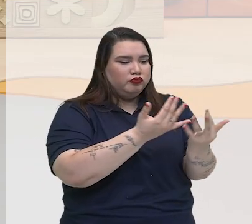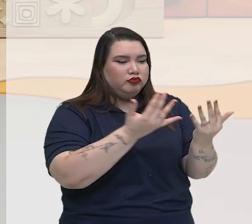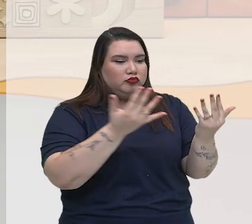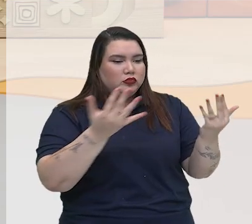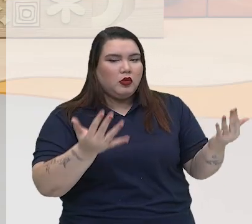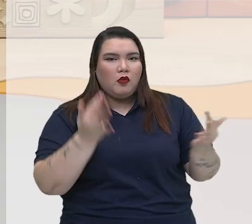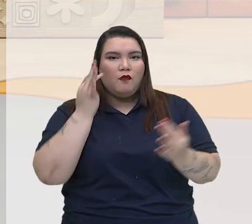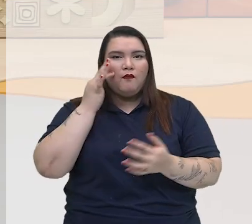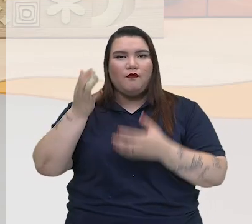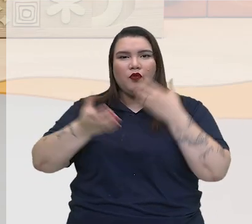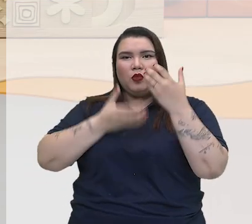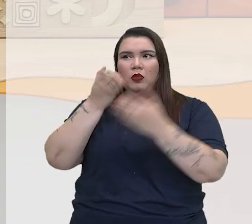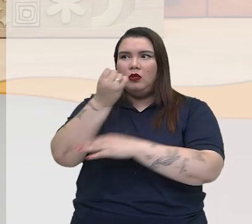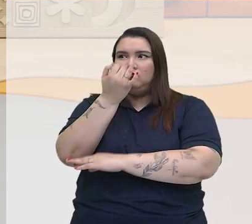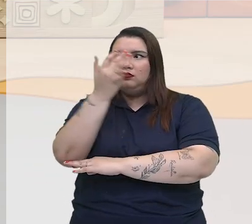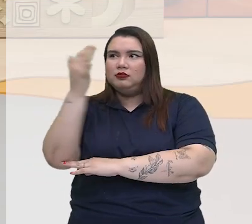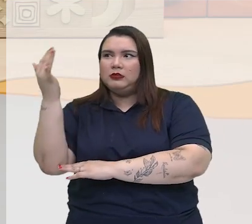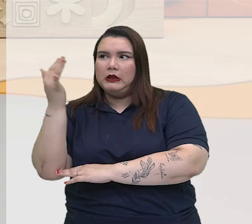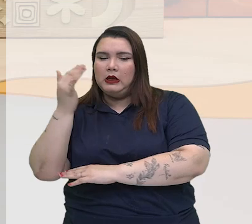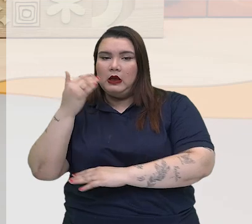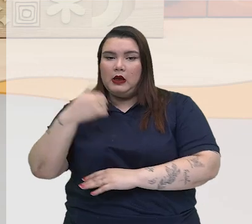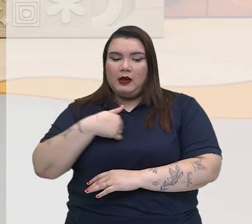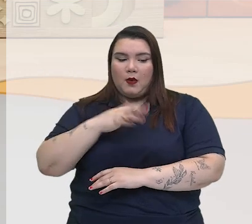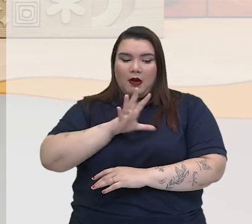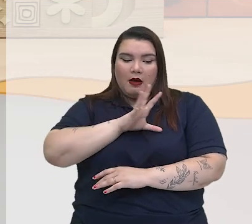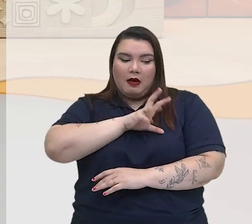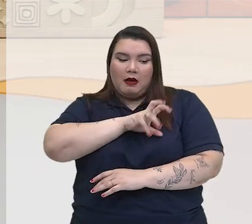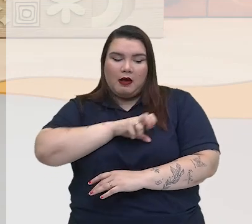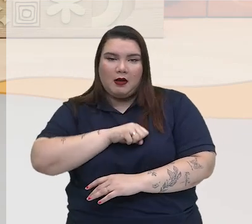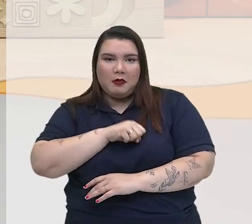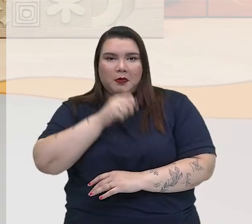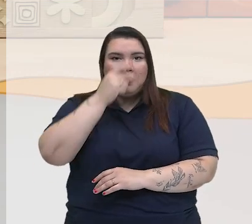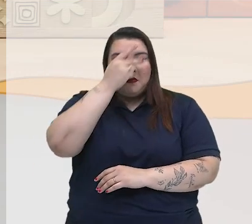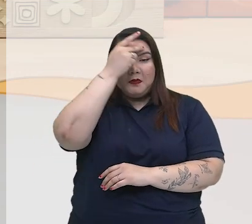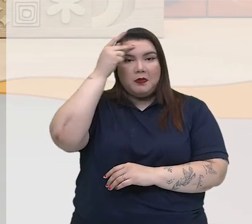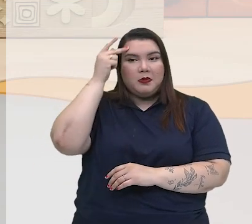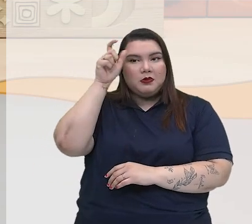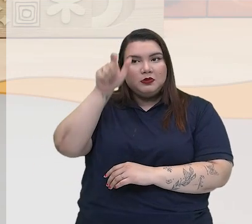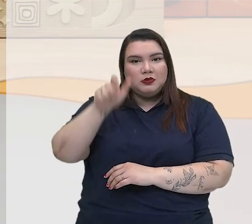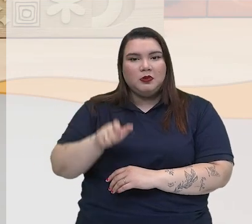por amor, plantei alguém, plantei alguém.